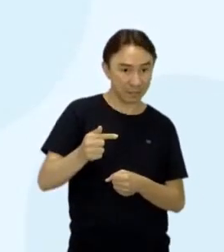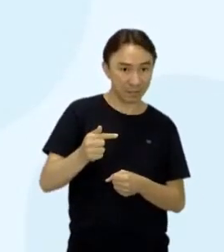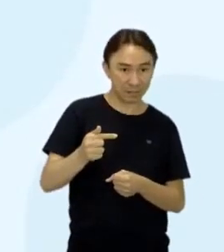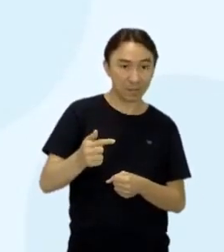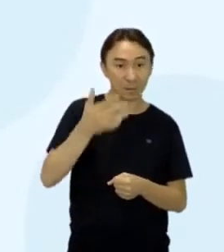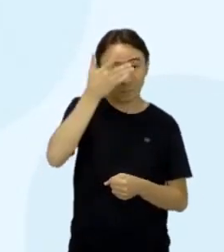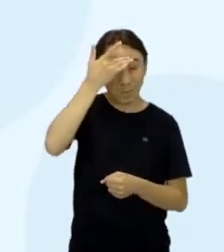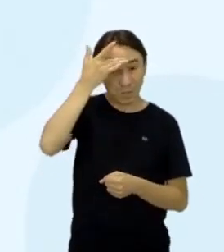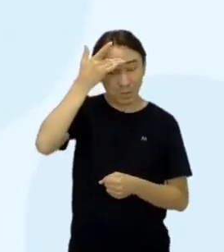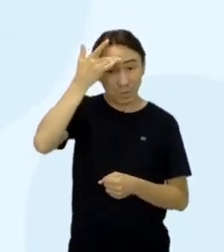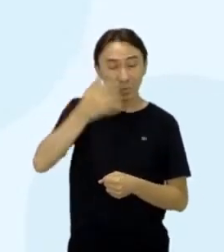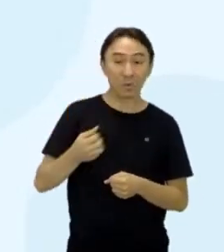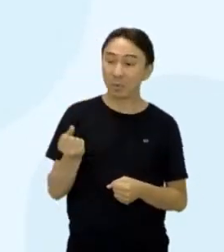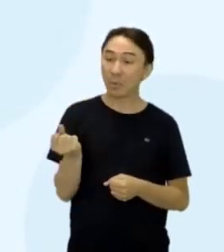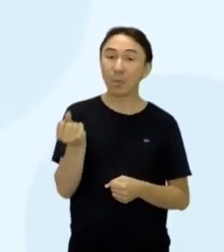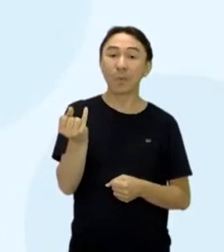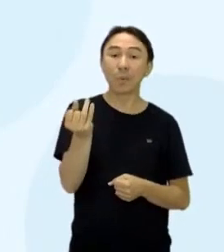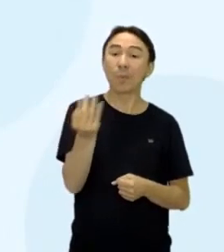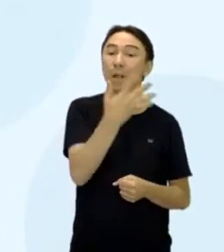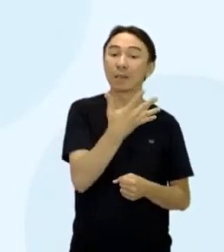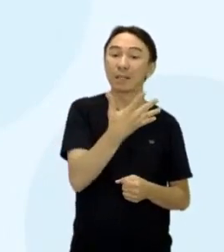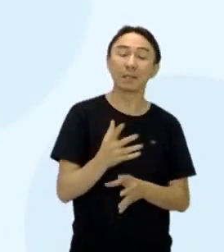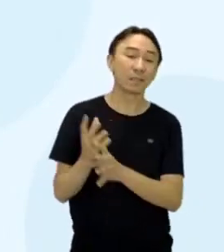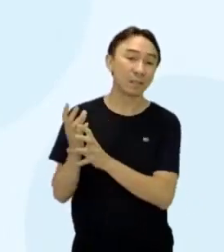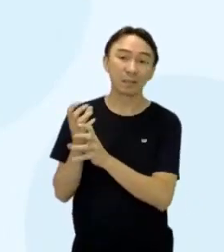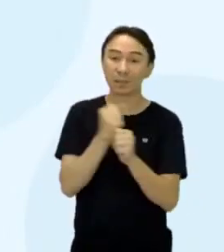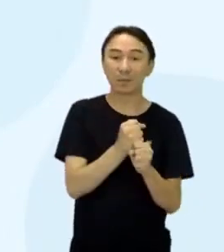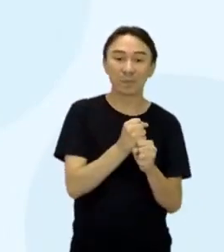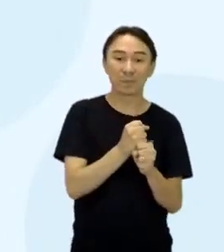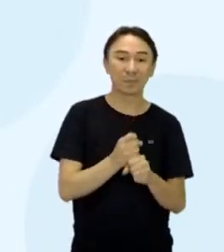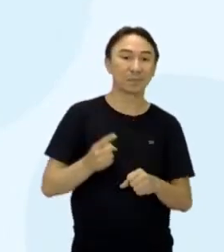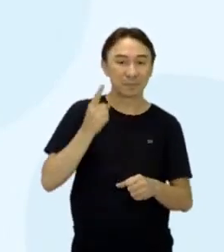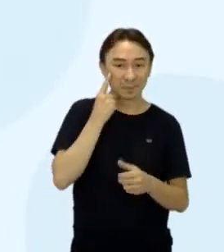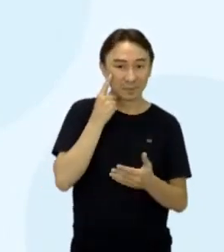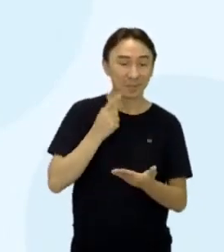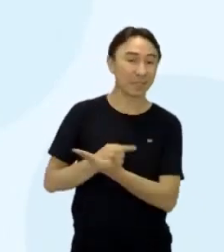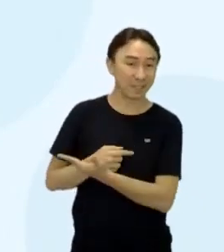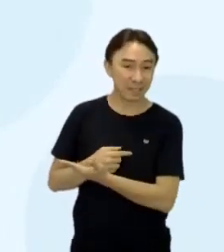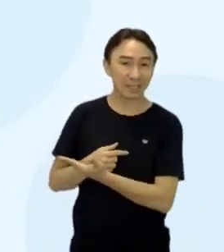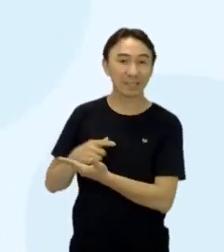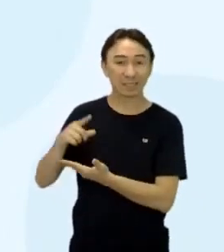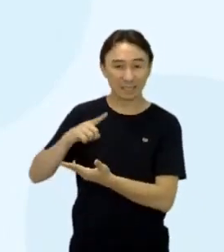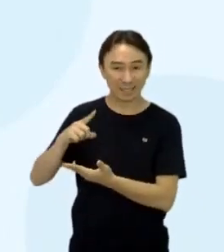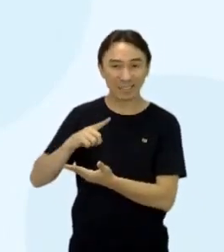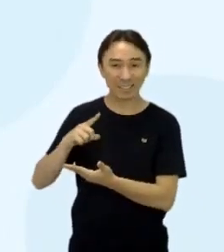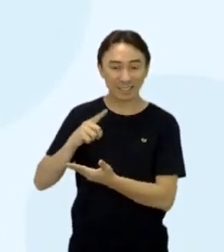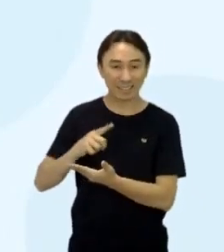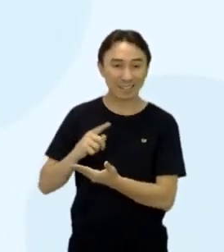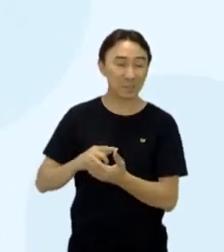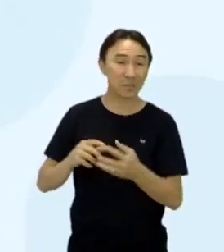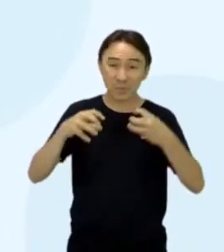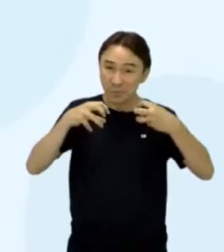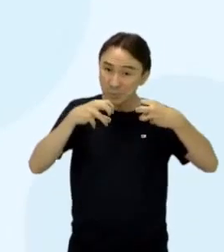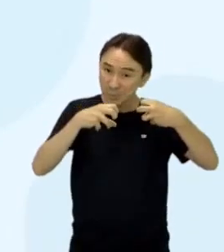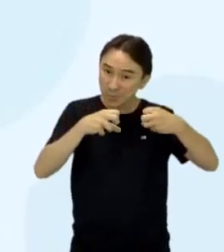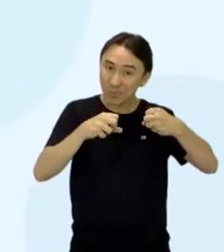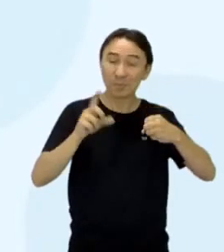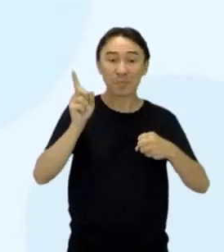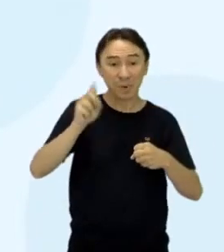mostrando no país, é maior a questão aí da estimativa de crescimento da população